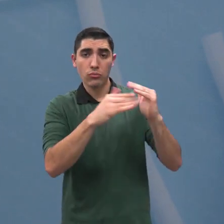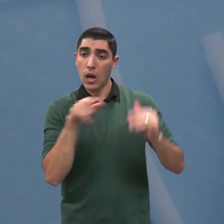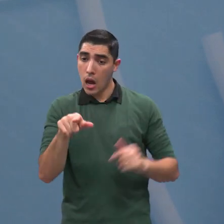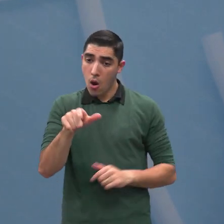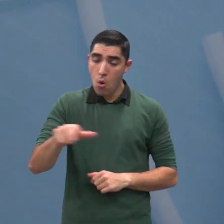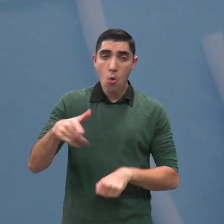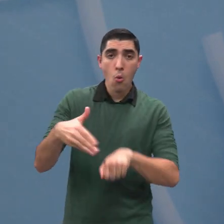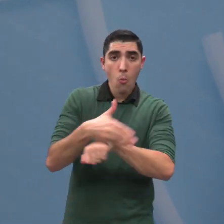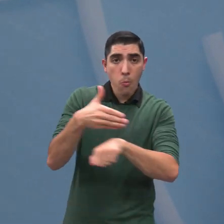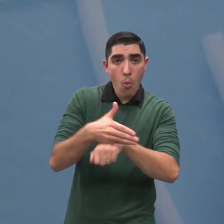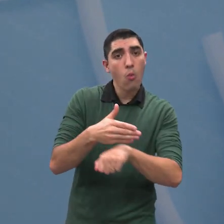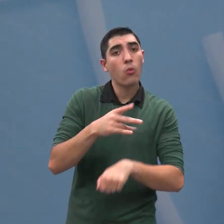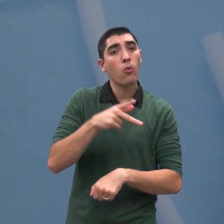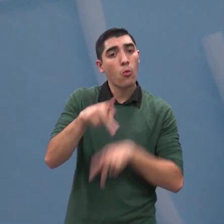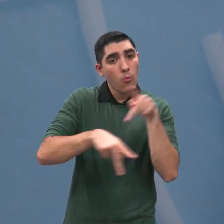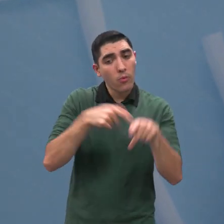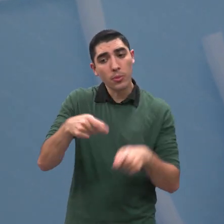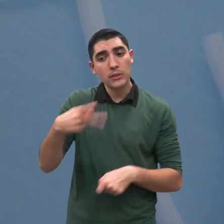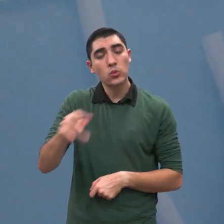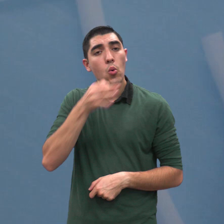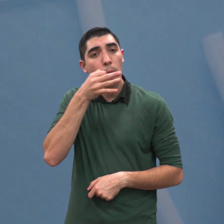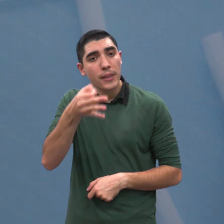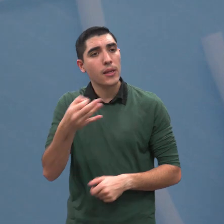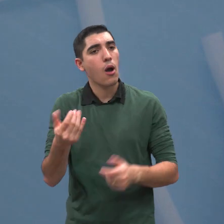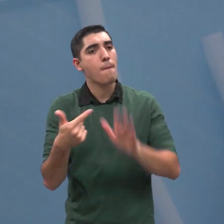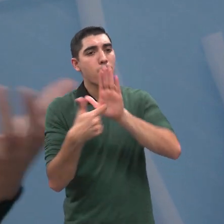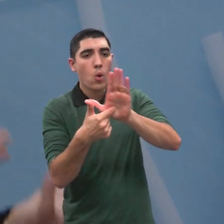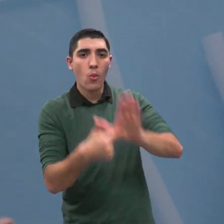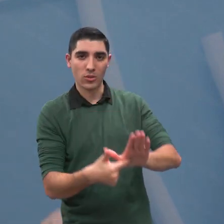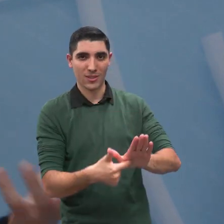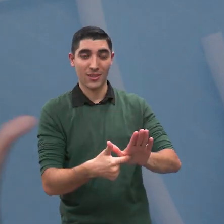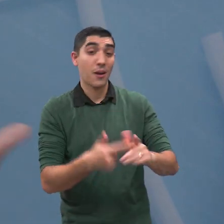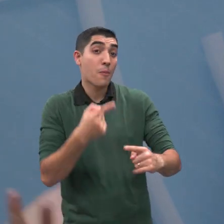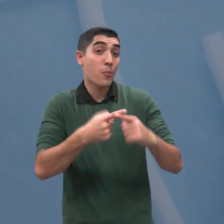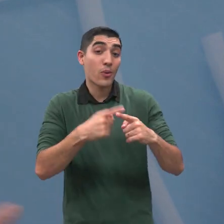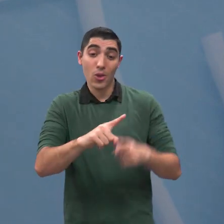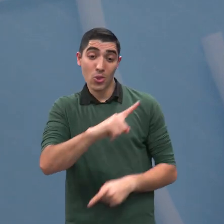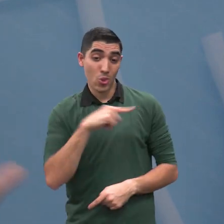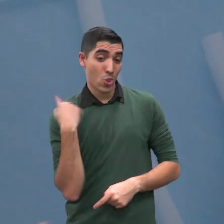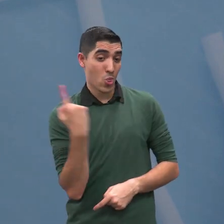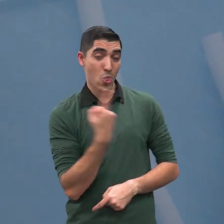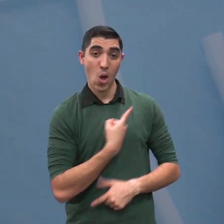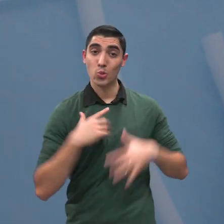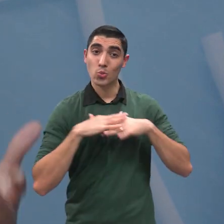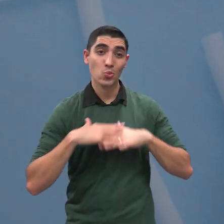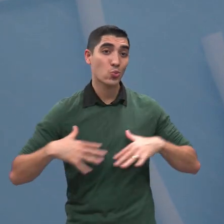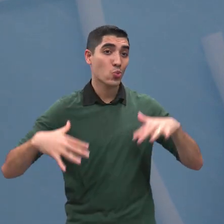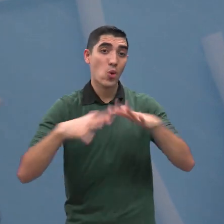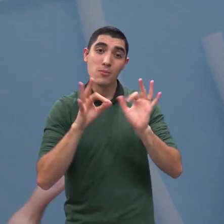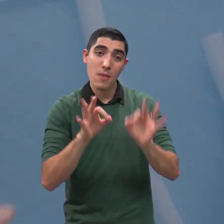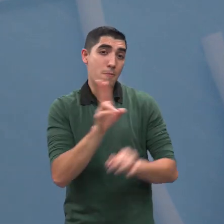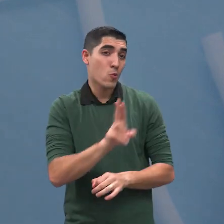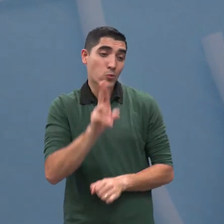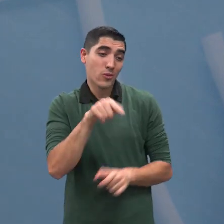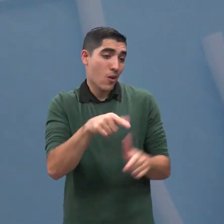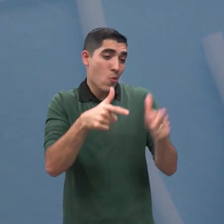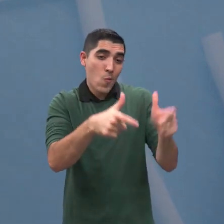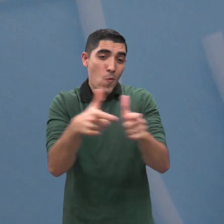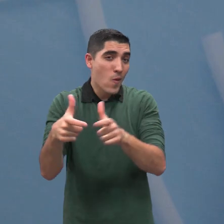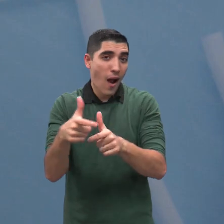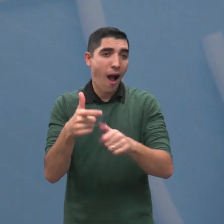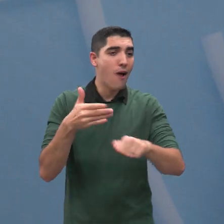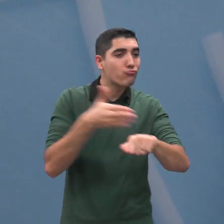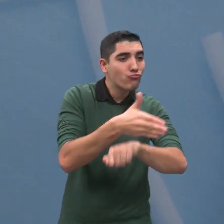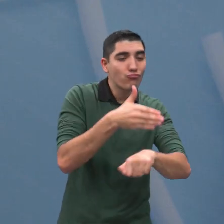estar ciente, estar por dentro disso tudo, porque são elas, somos todos nós que vamos usufruir, ir e vir